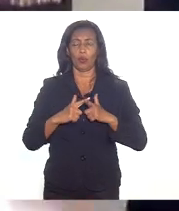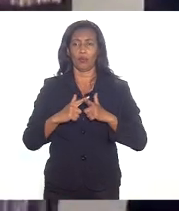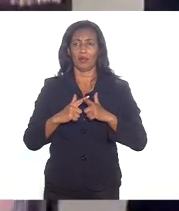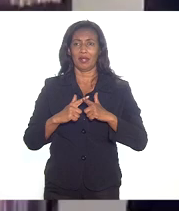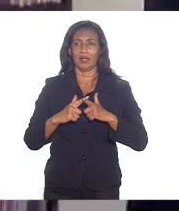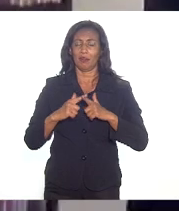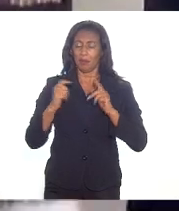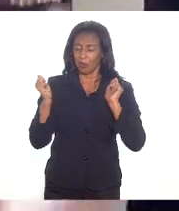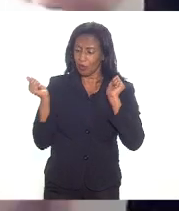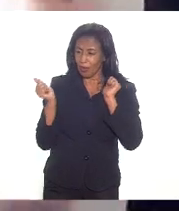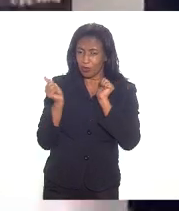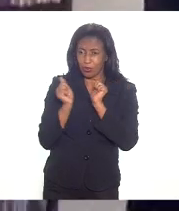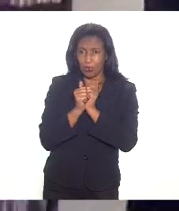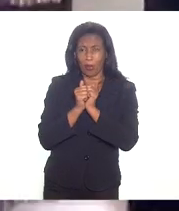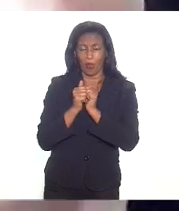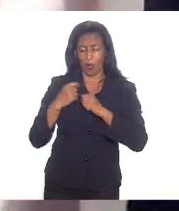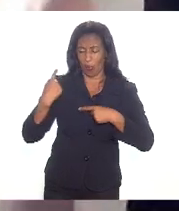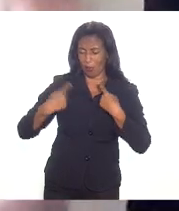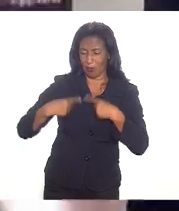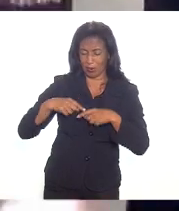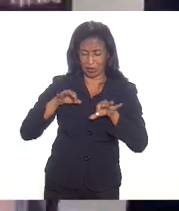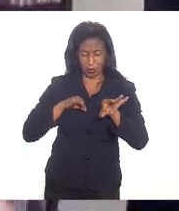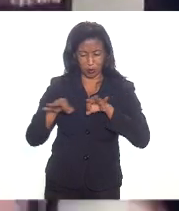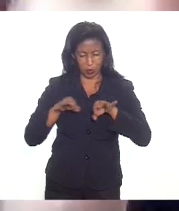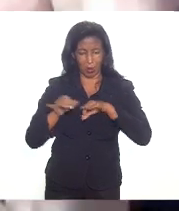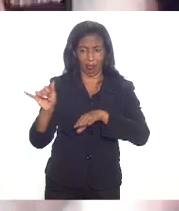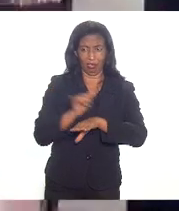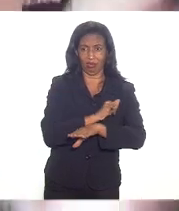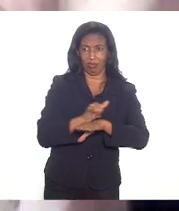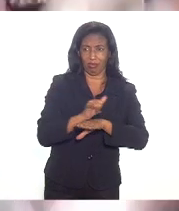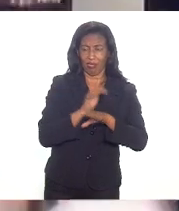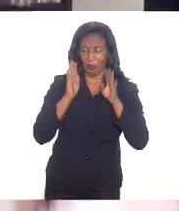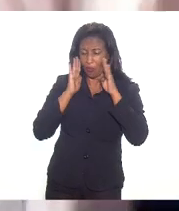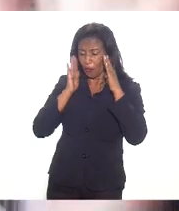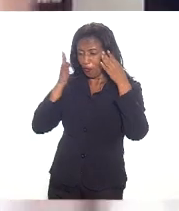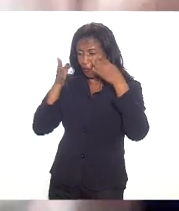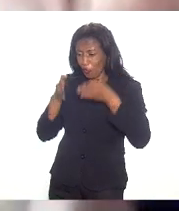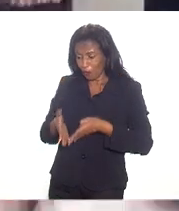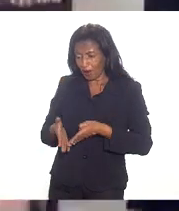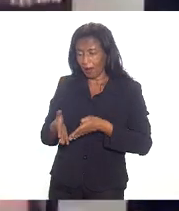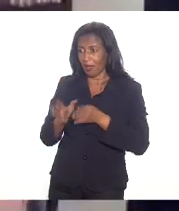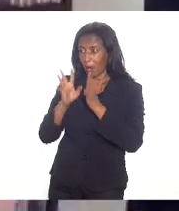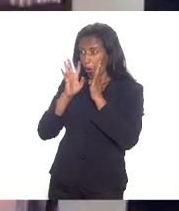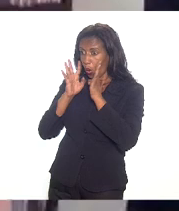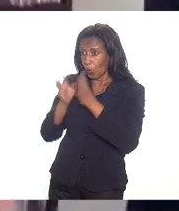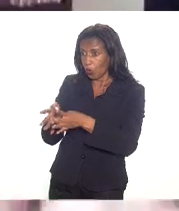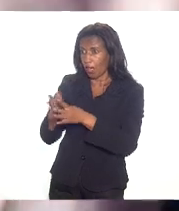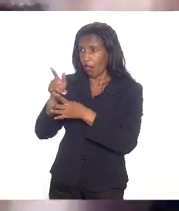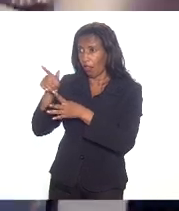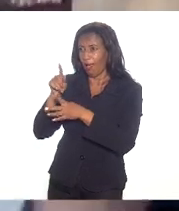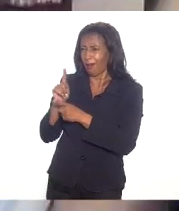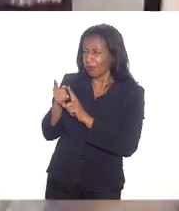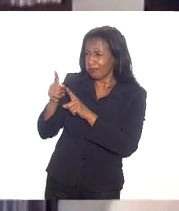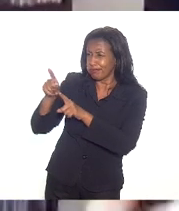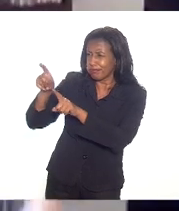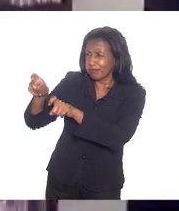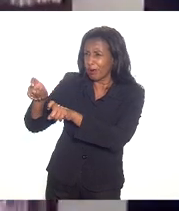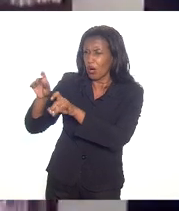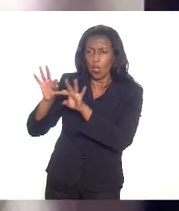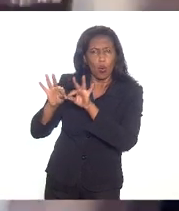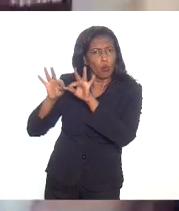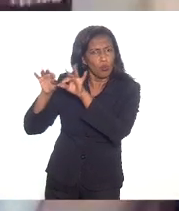política coordenada de planejamento que olhasse para o interior do Estado do Rio de Janeiro como um